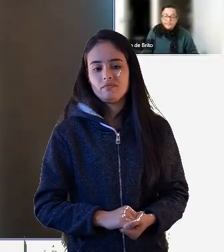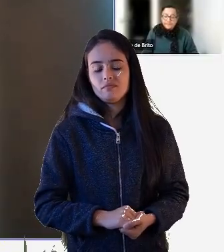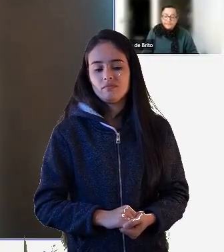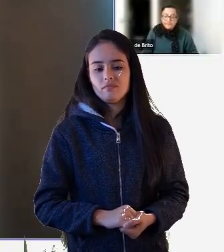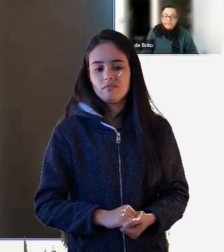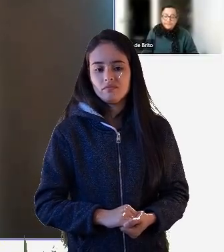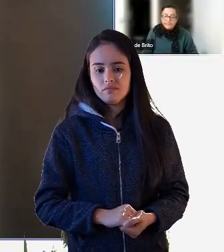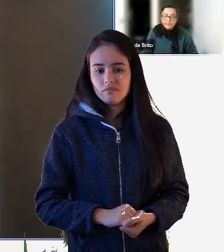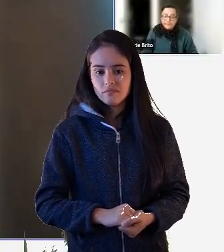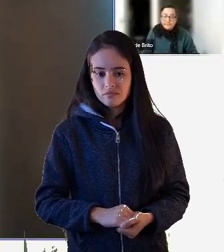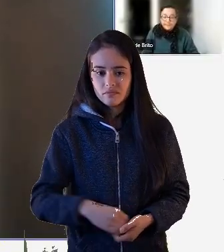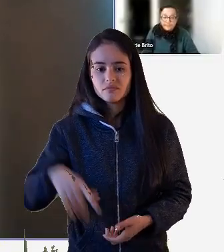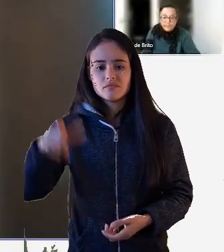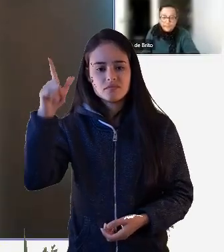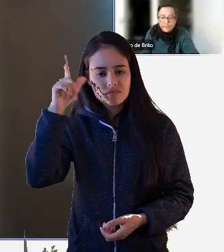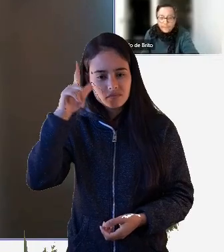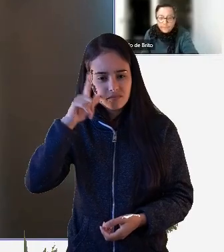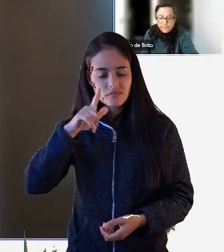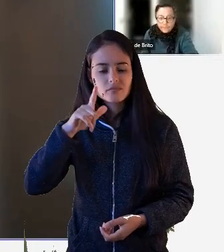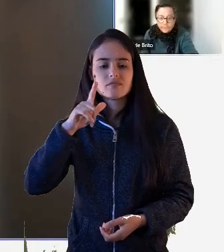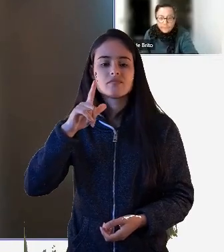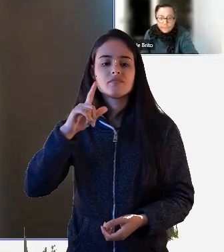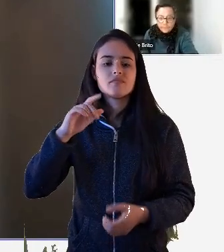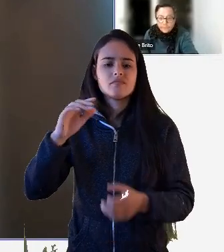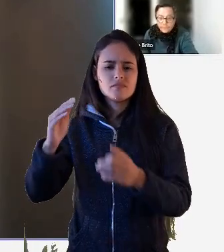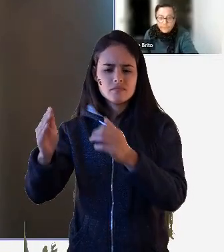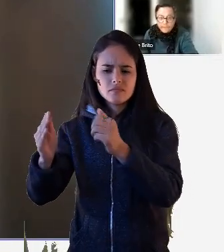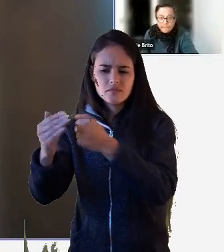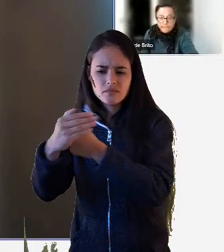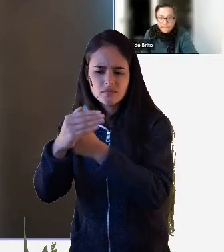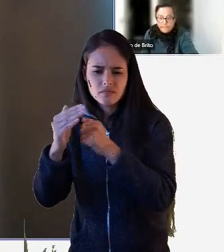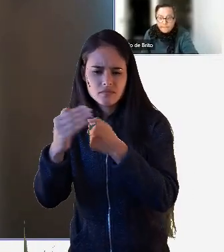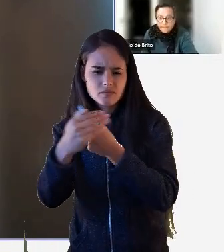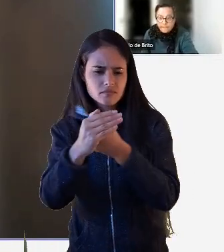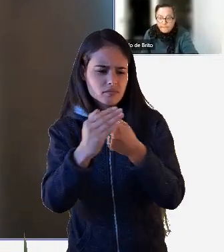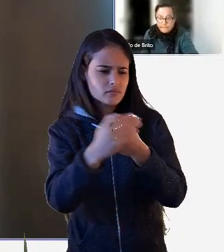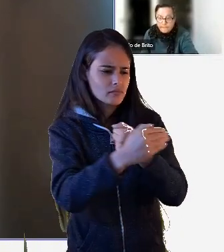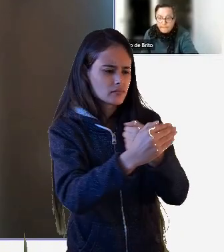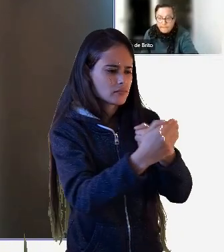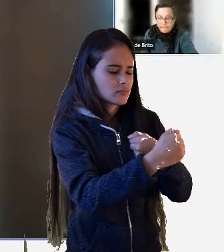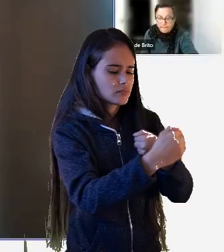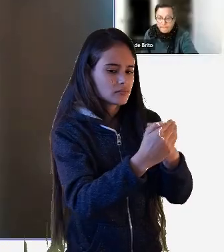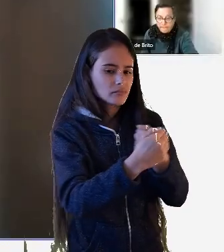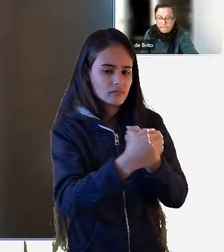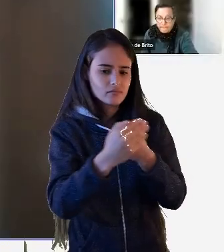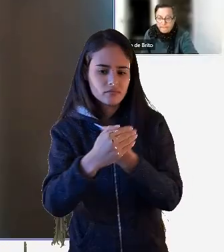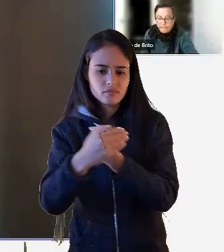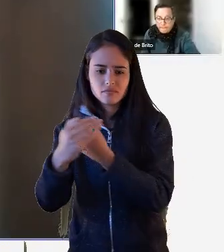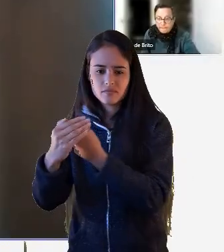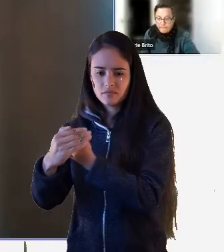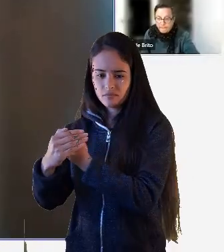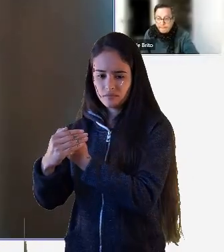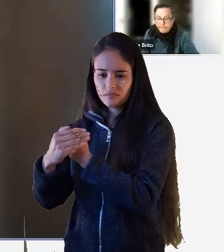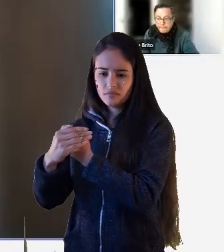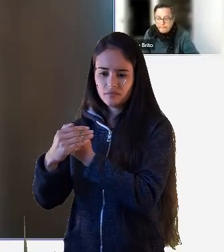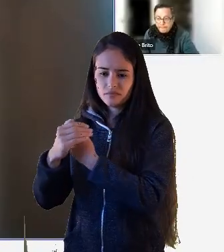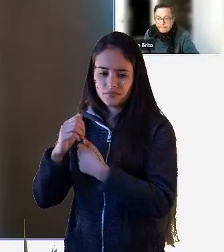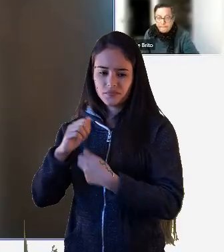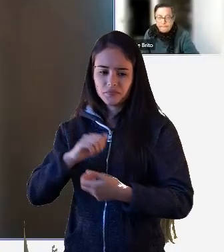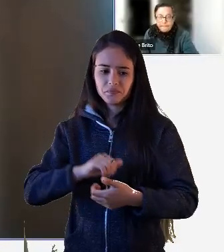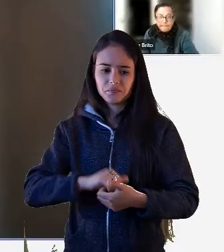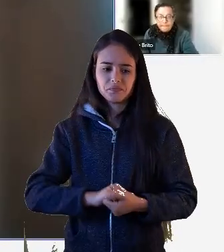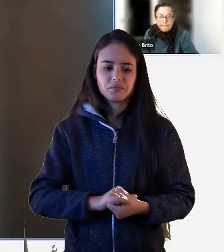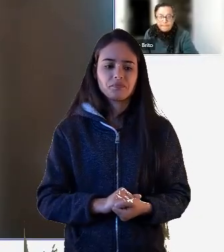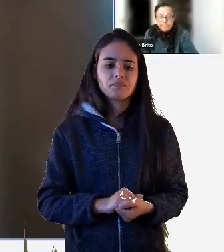né? Também de fazer, de correr atrás dos recursos. Então, assim, todo o meu abraço aí para